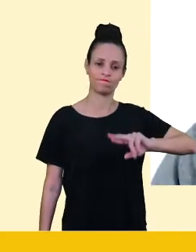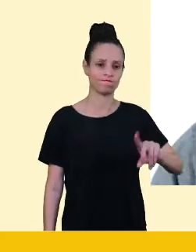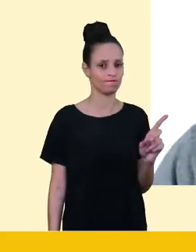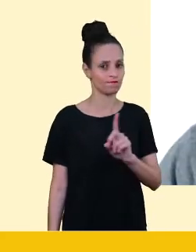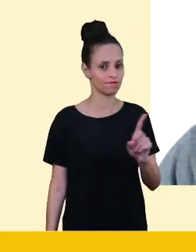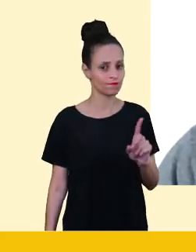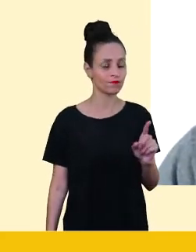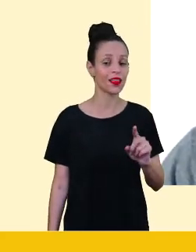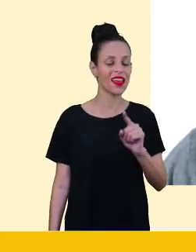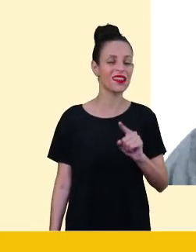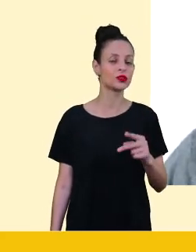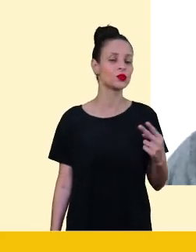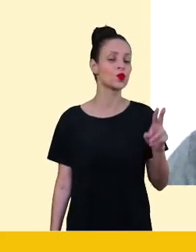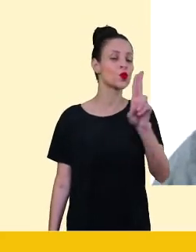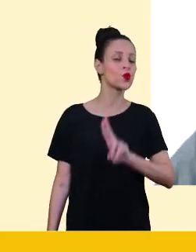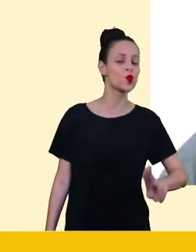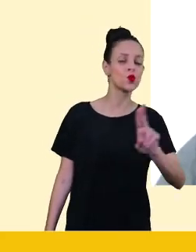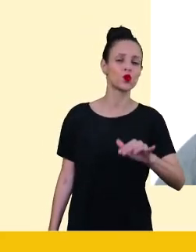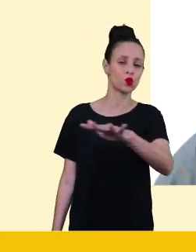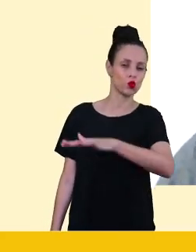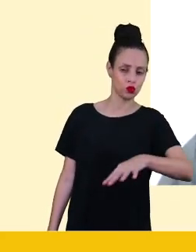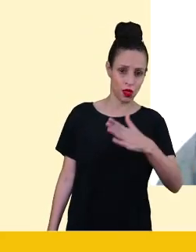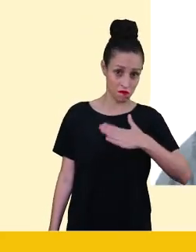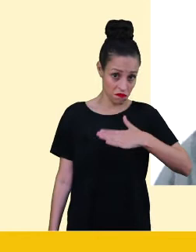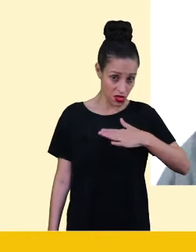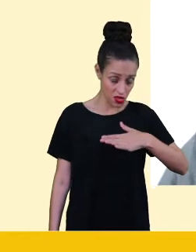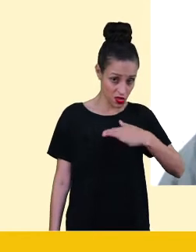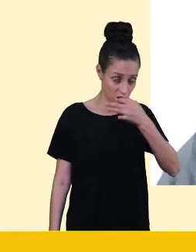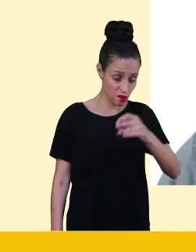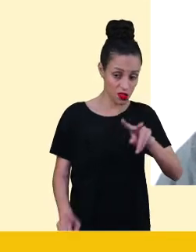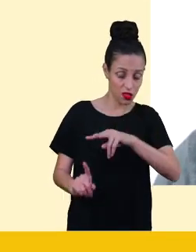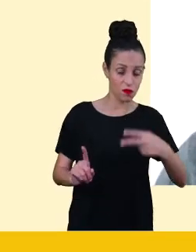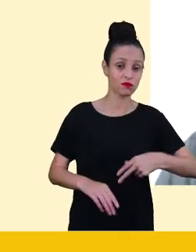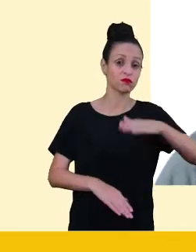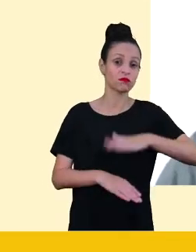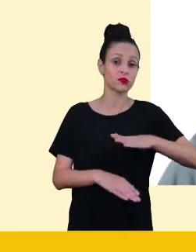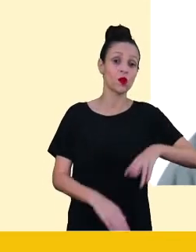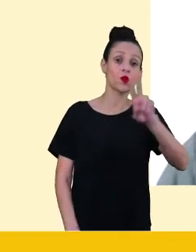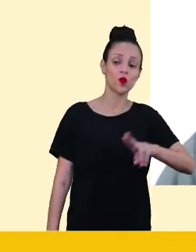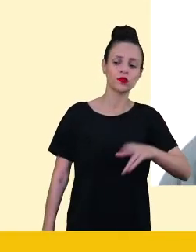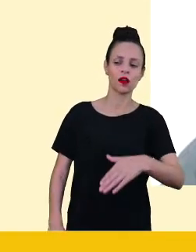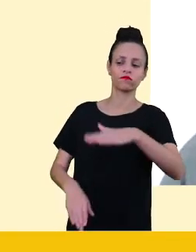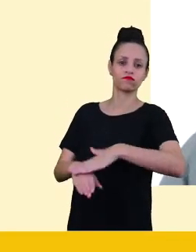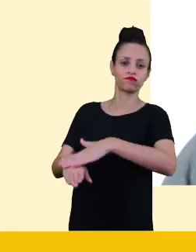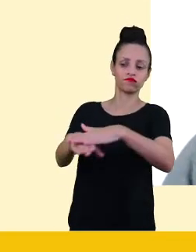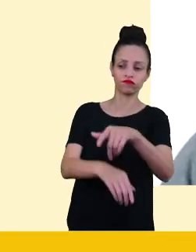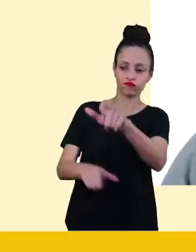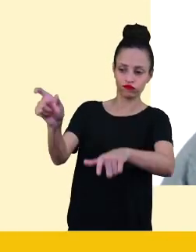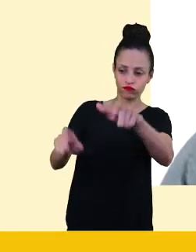eles usavam, assim, do meu ponto de vista, né, eles usavam os próprios indígenas para poder, né,